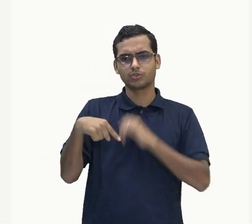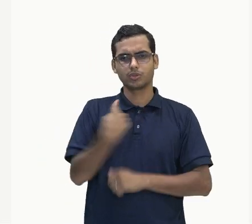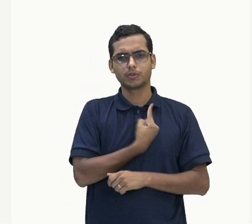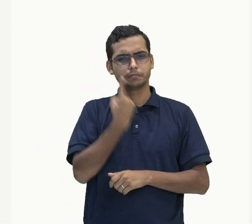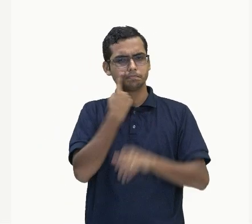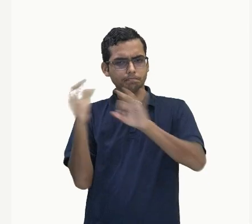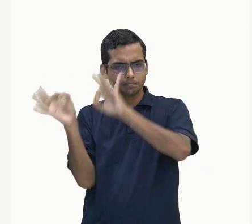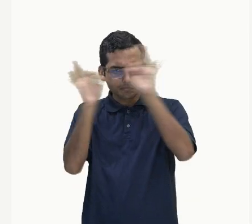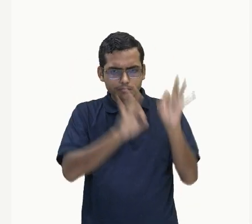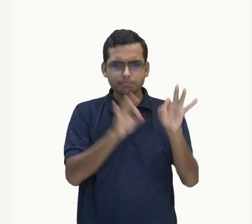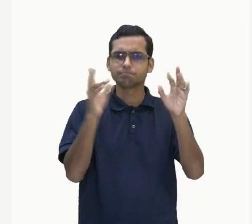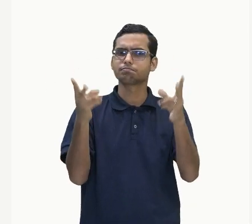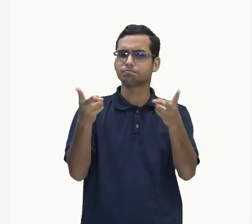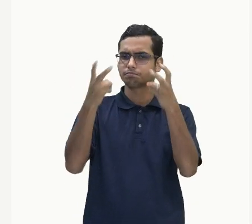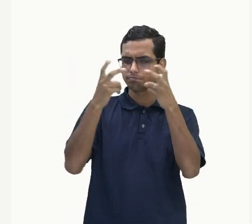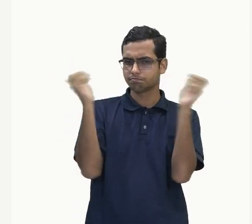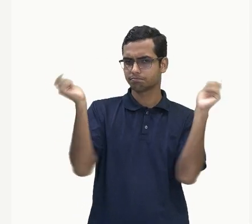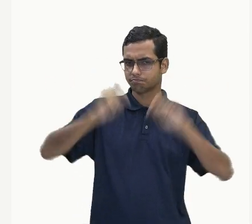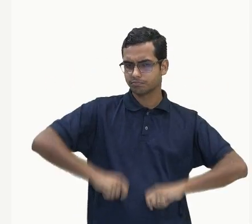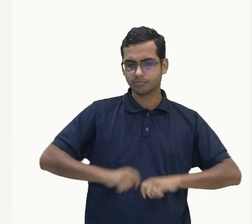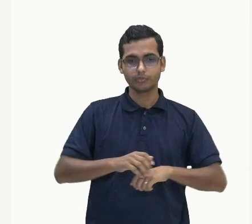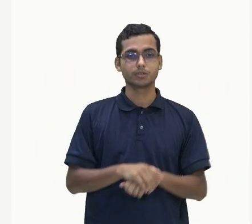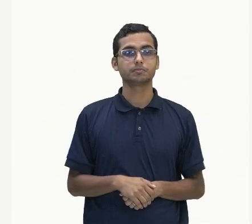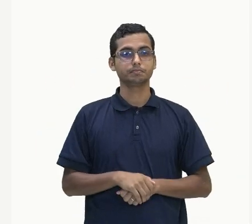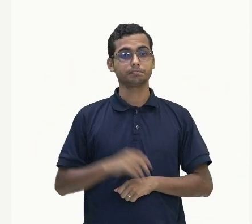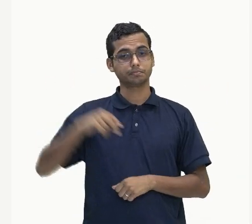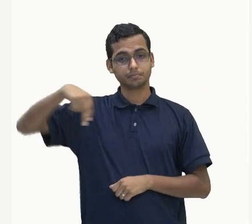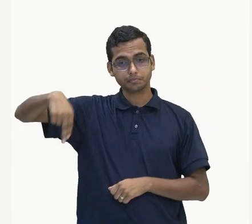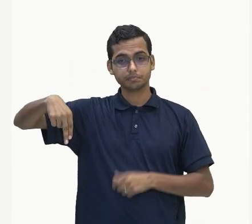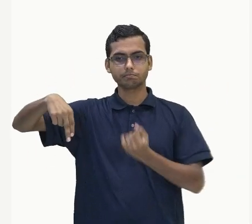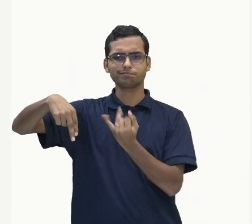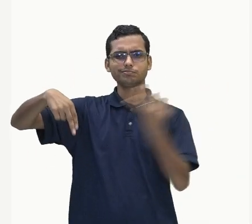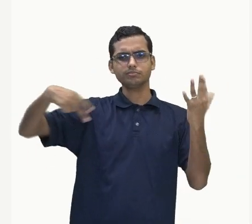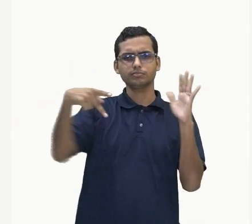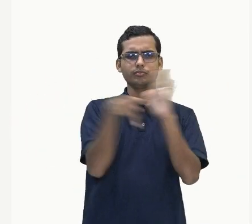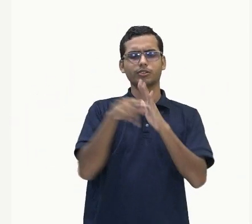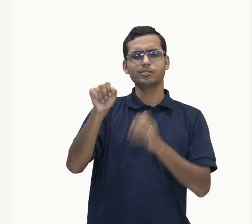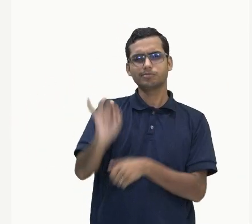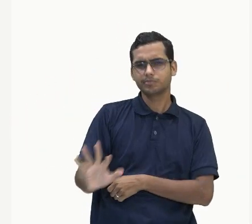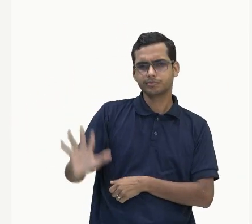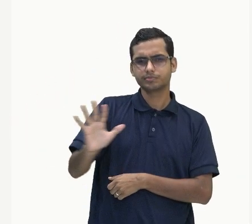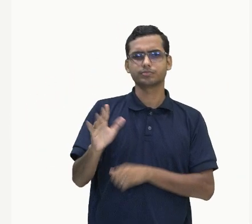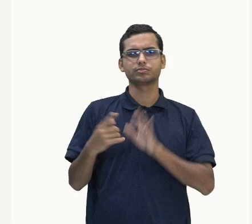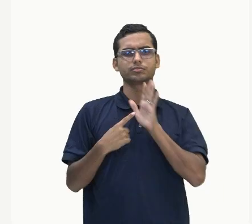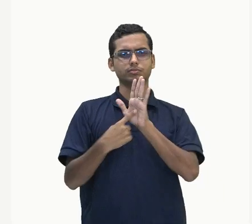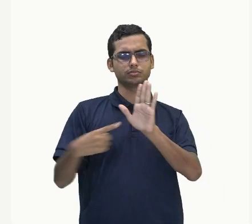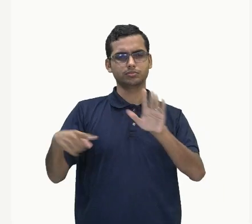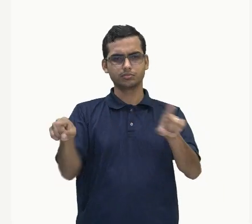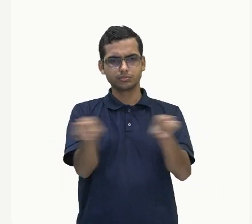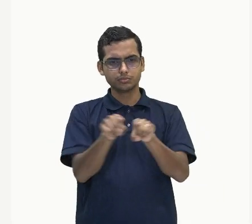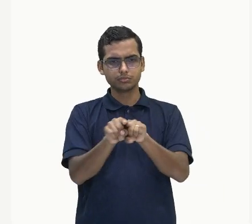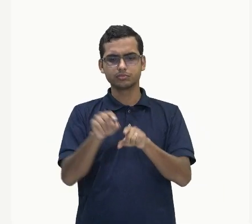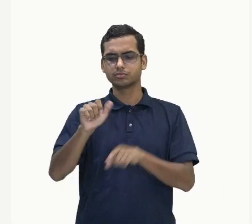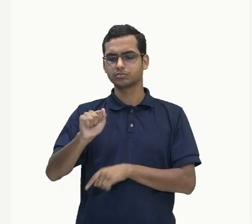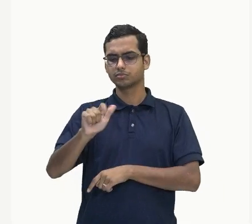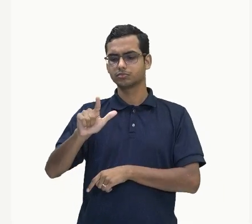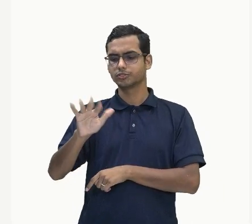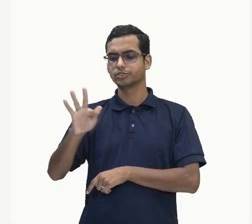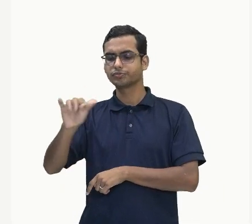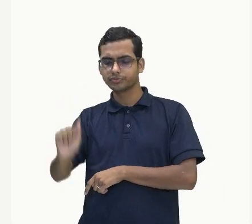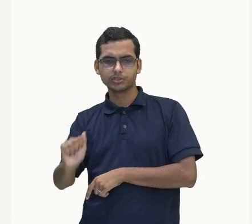situação. N é a quantidade de imagens, alfa deve ser expresso em graus, tá? É o ângulo entre os